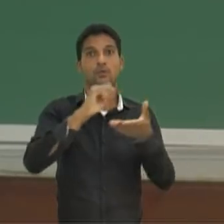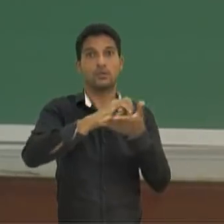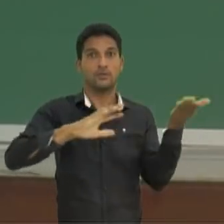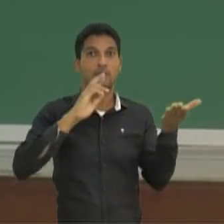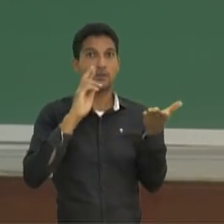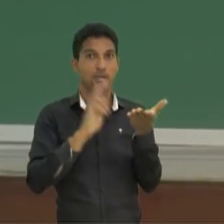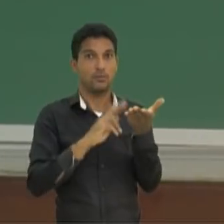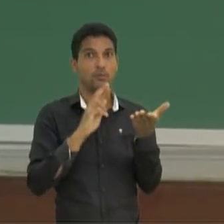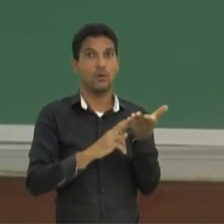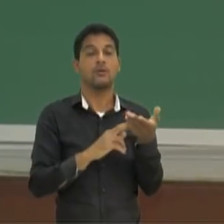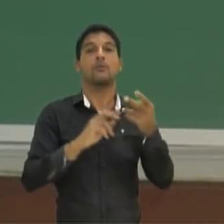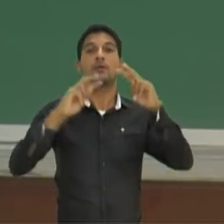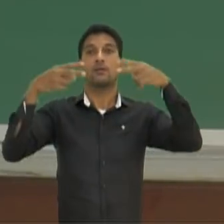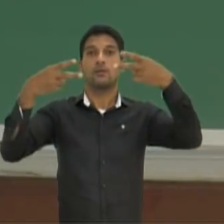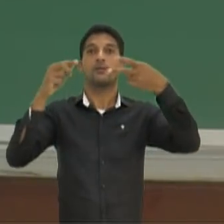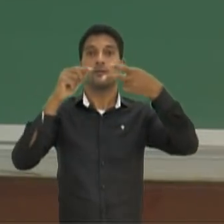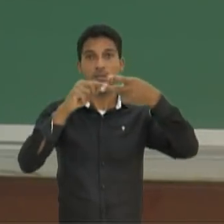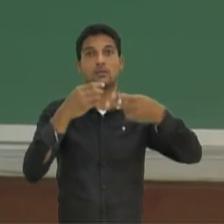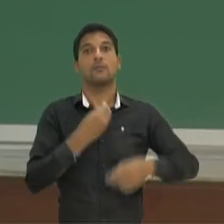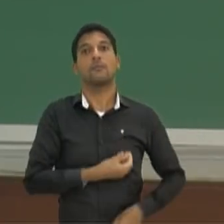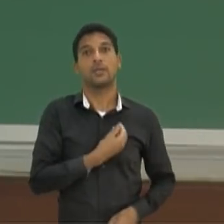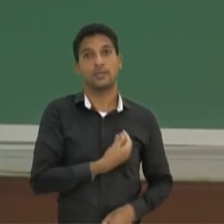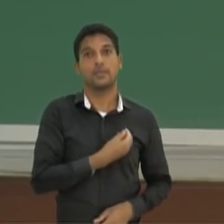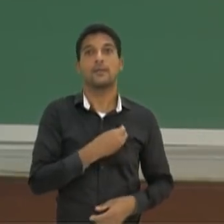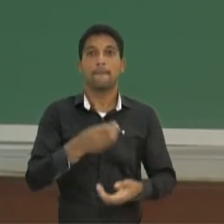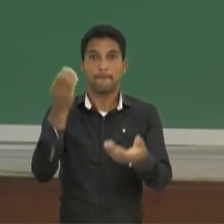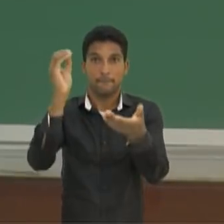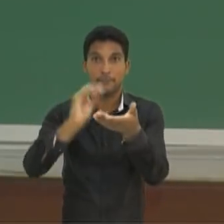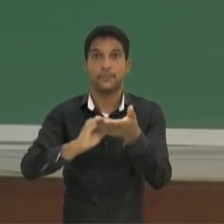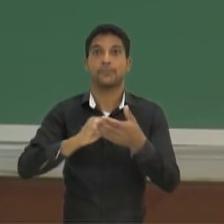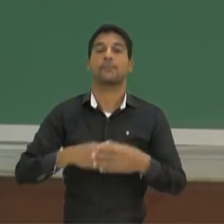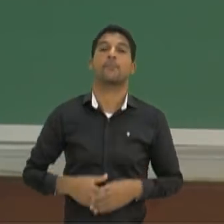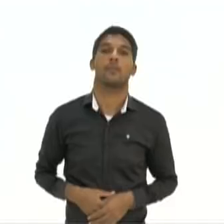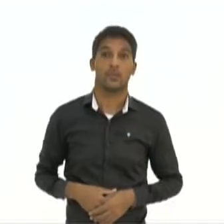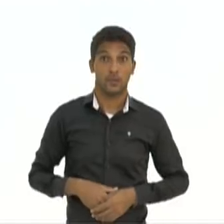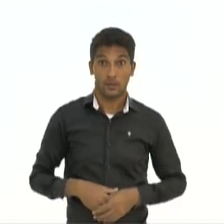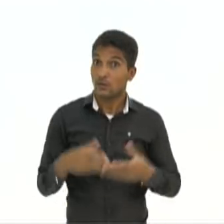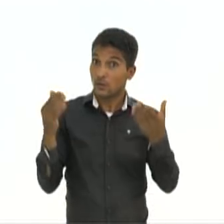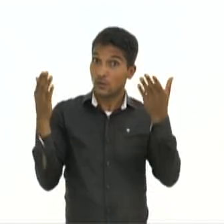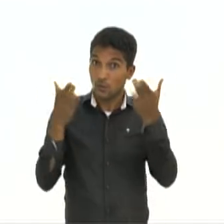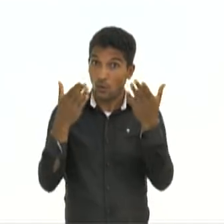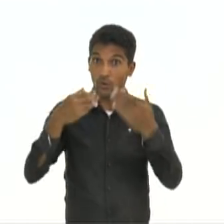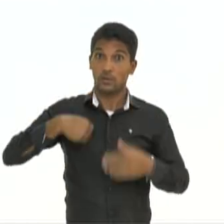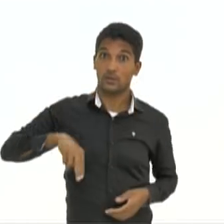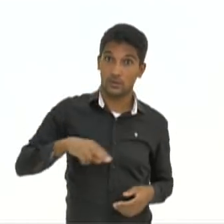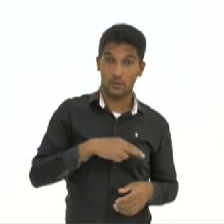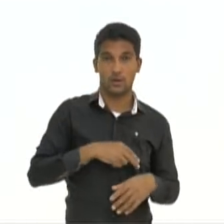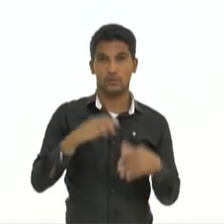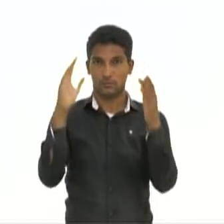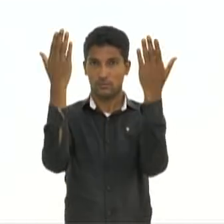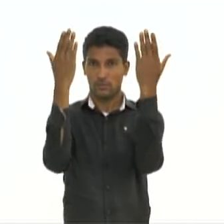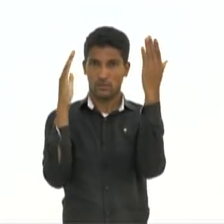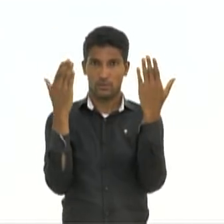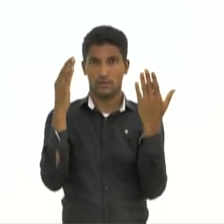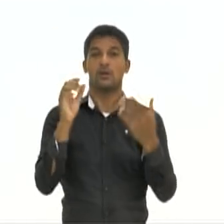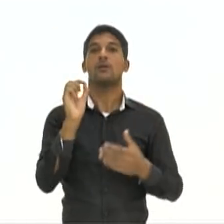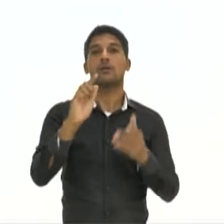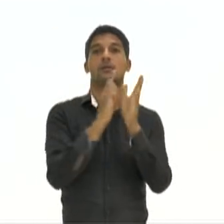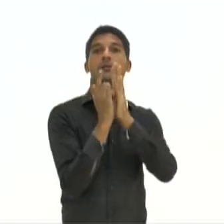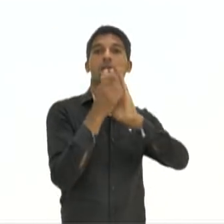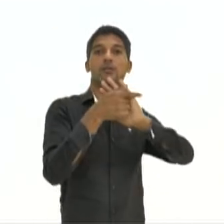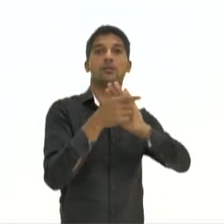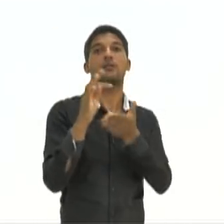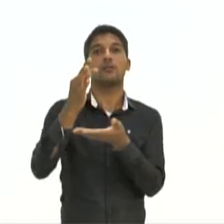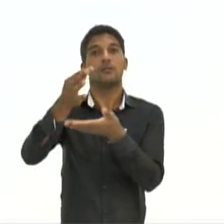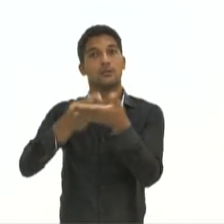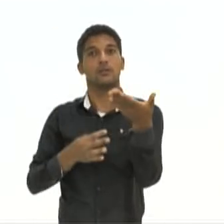ok? Vamos ver agora quais são os objetivos da nossa aula de hoje. Então, hoje a gente vai analisar ali um gênero